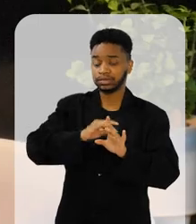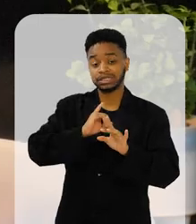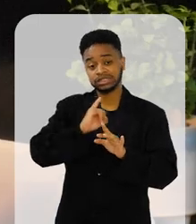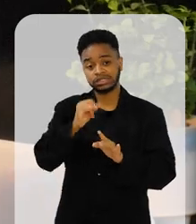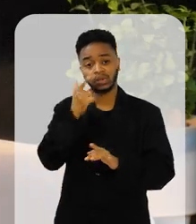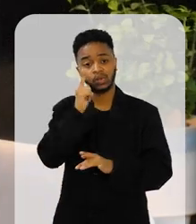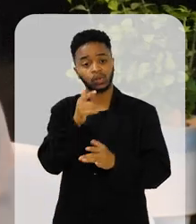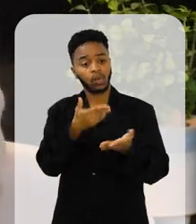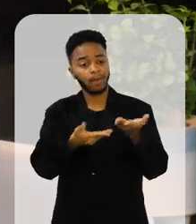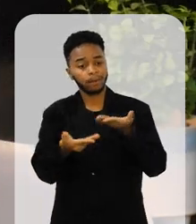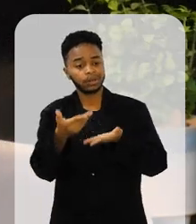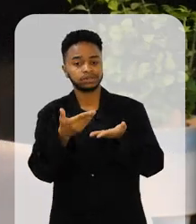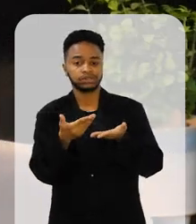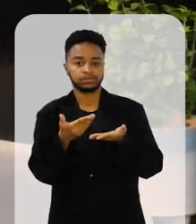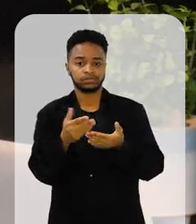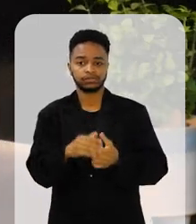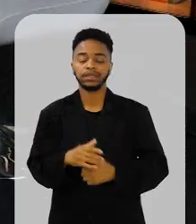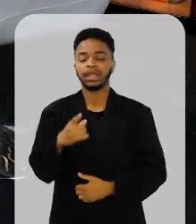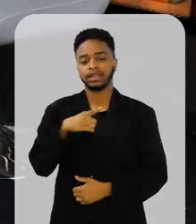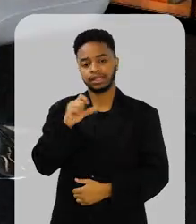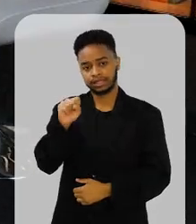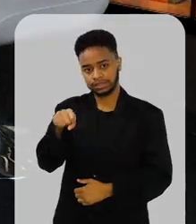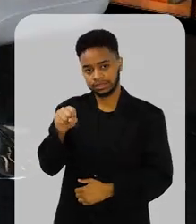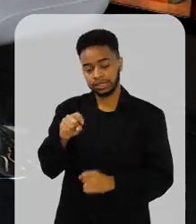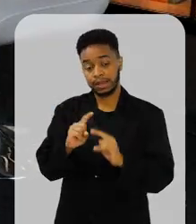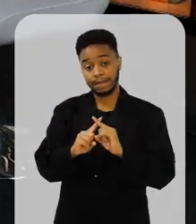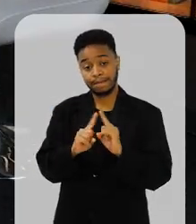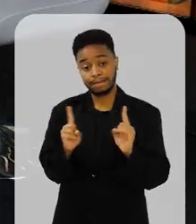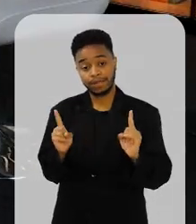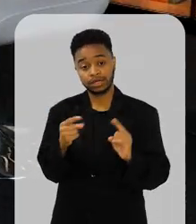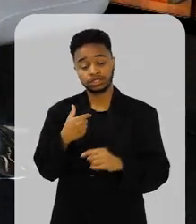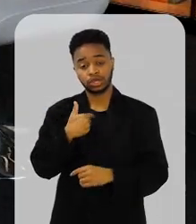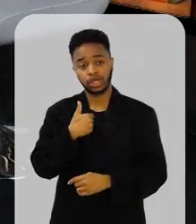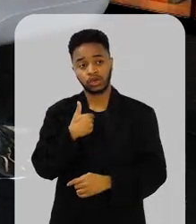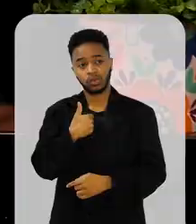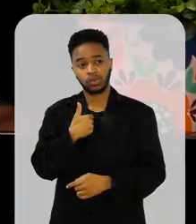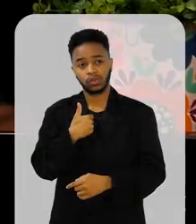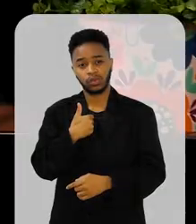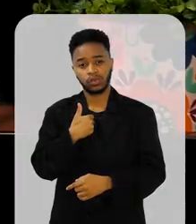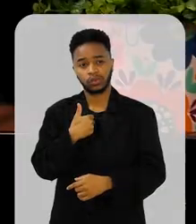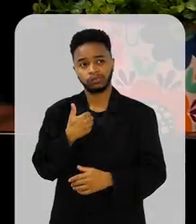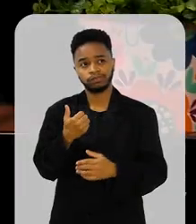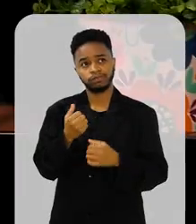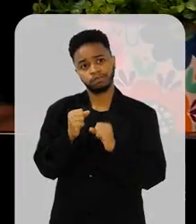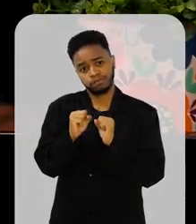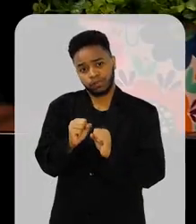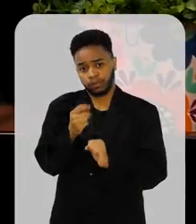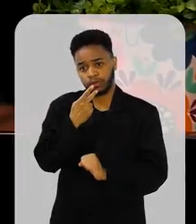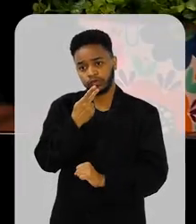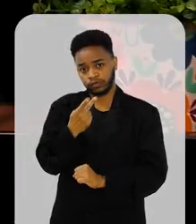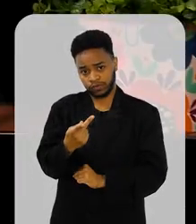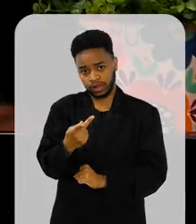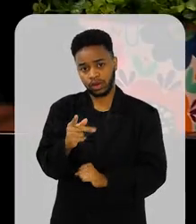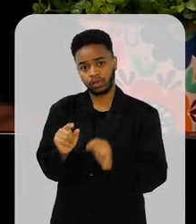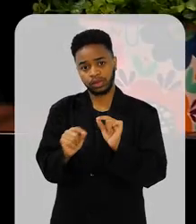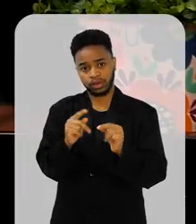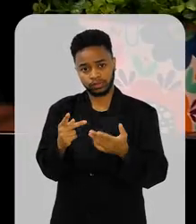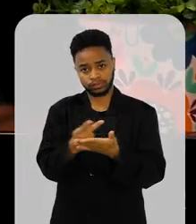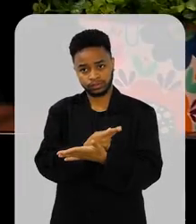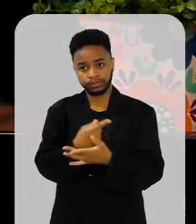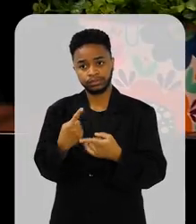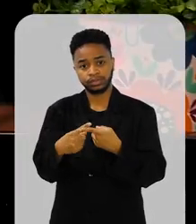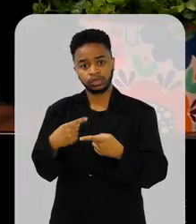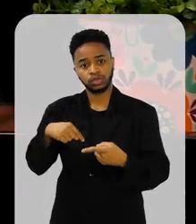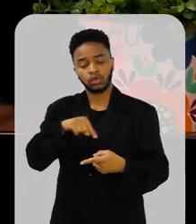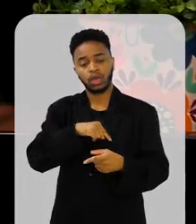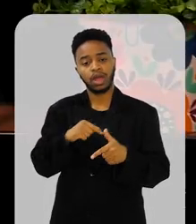partilhar com a gente. Existe sim, mas eu posso falar o caso. Nós